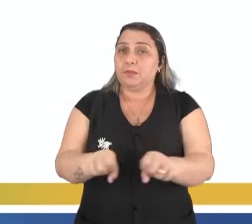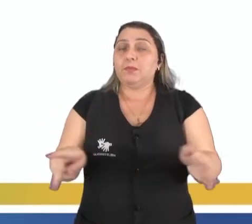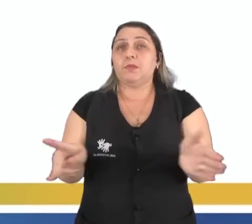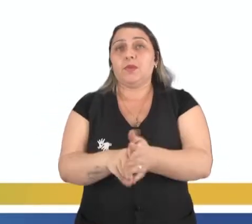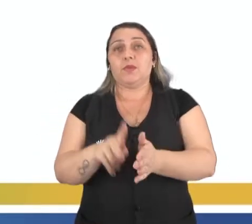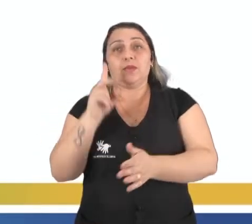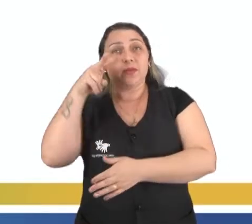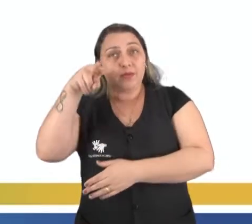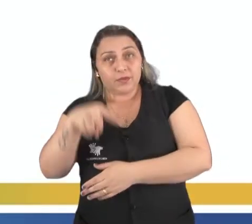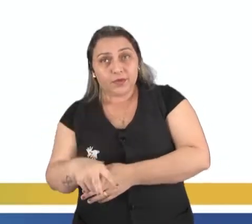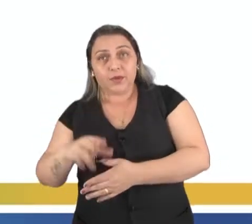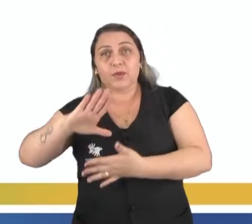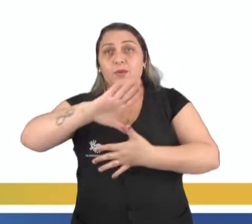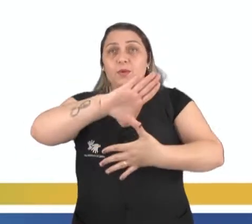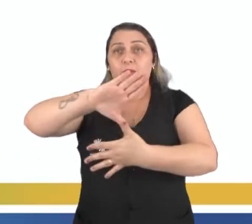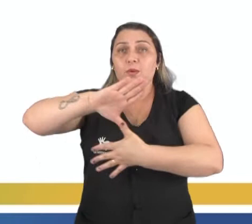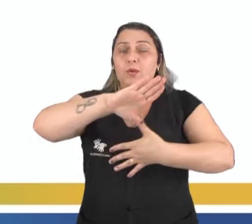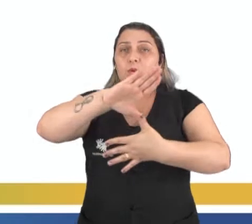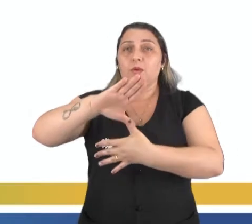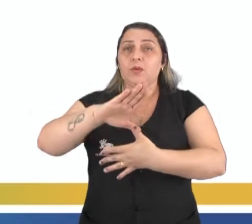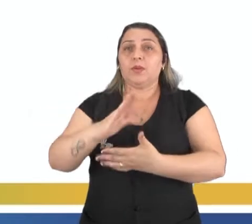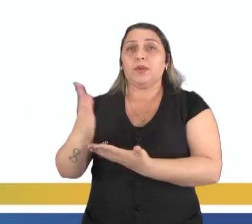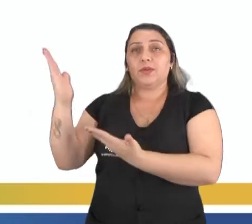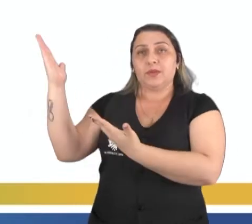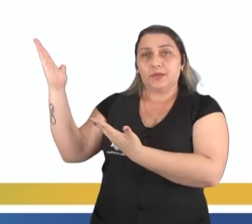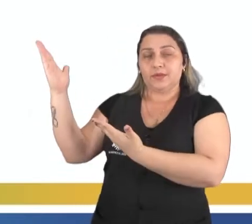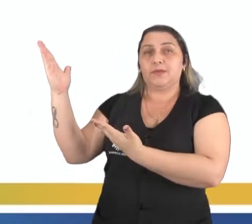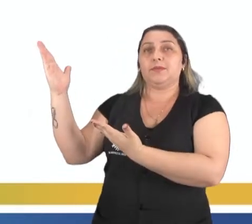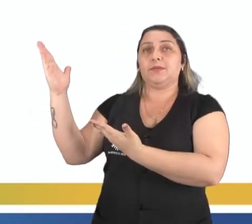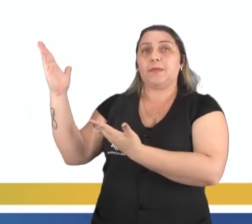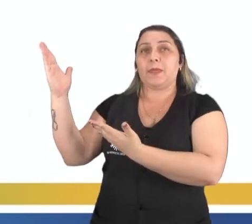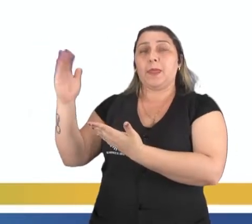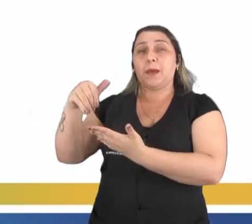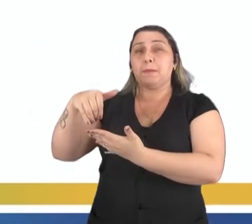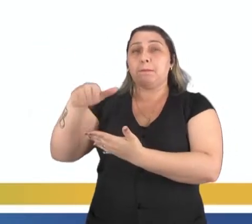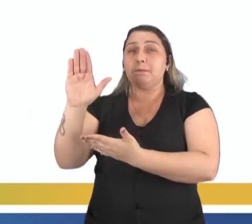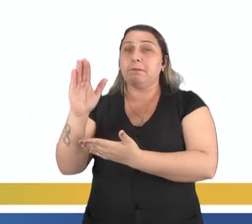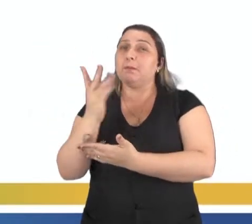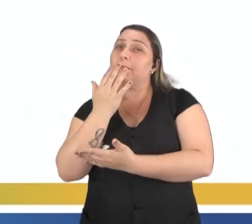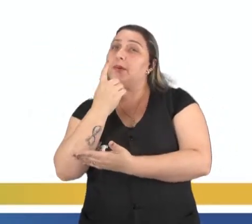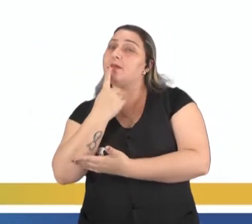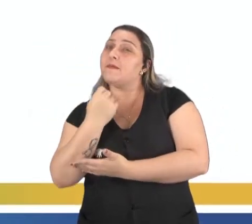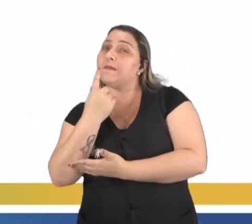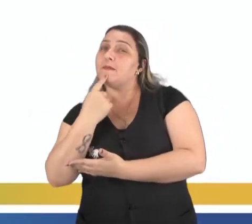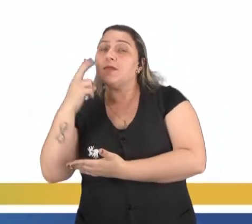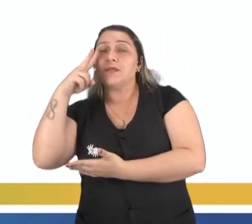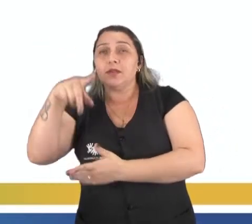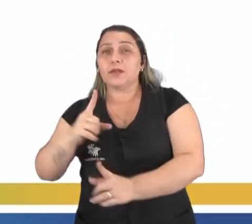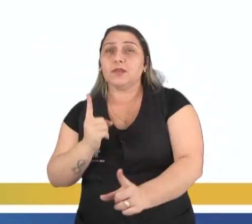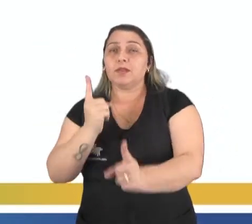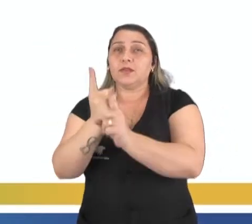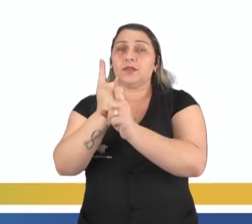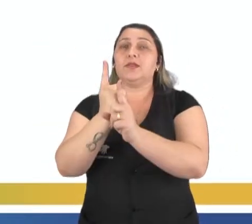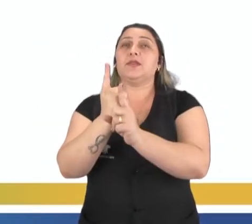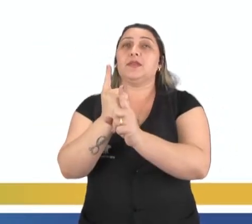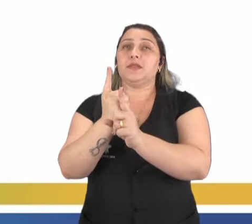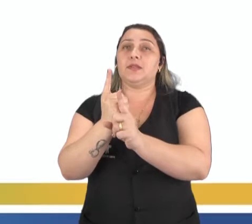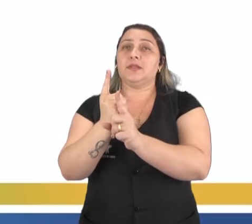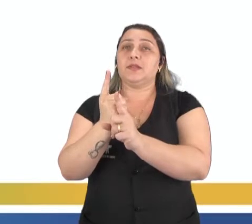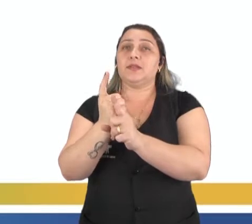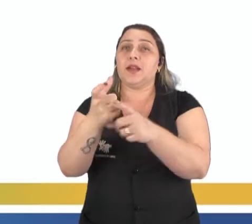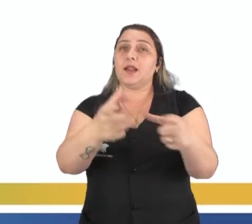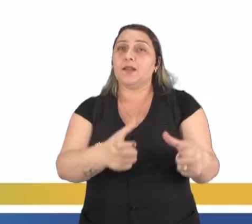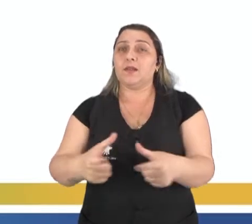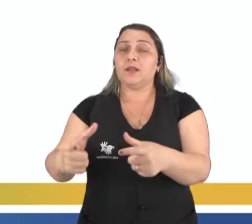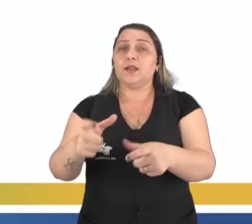você olhar esse mapa que está aí na tela, essa parte mais vermelha é onde você vai encontrar a